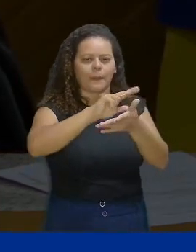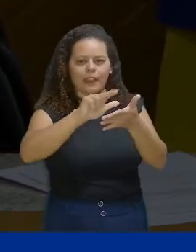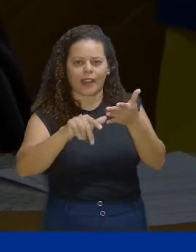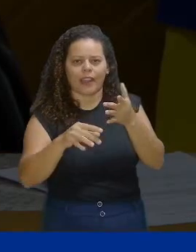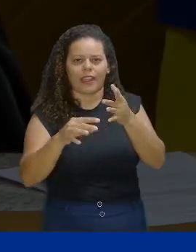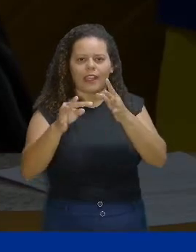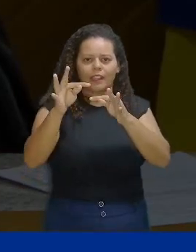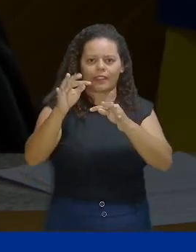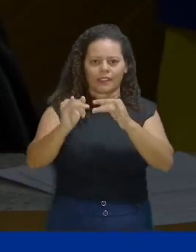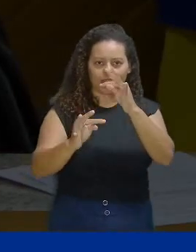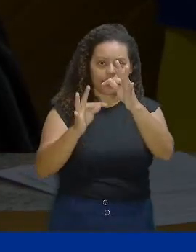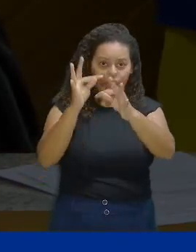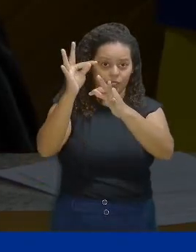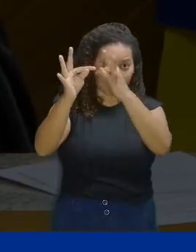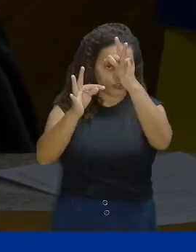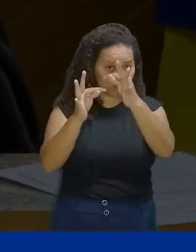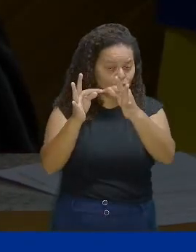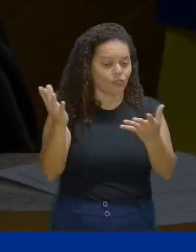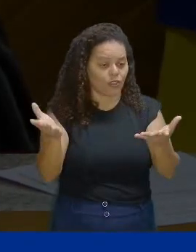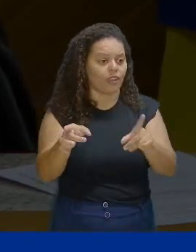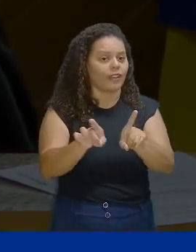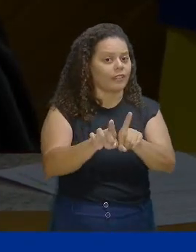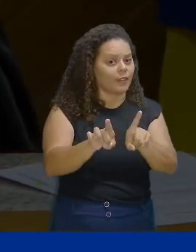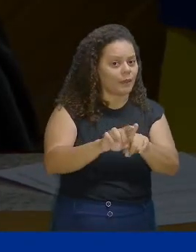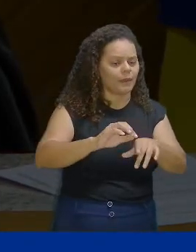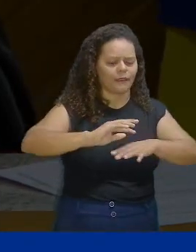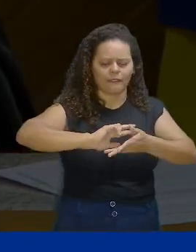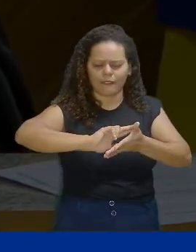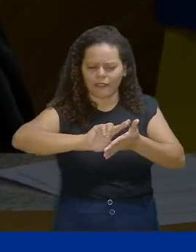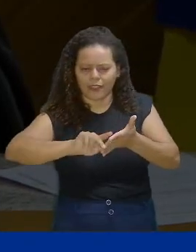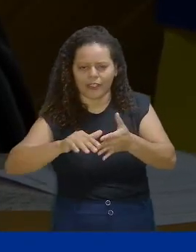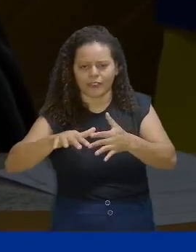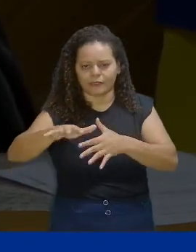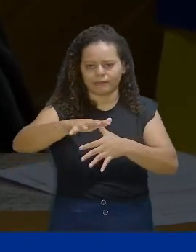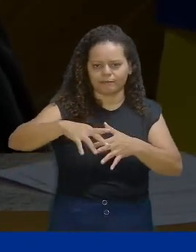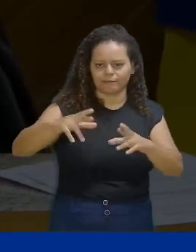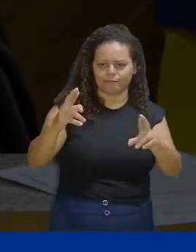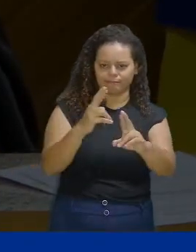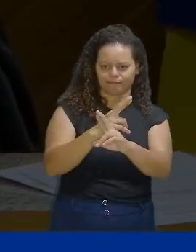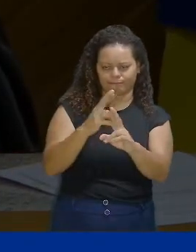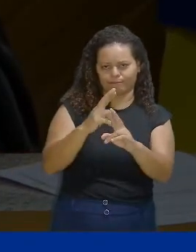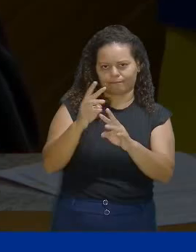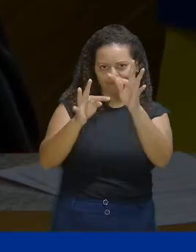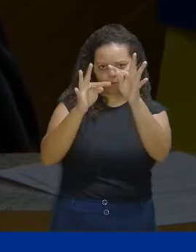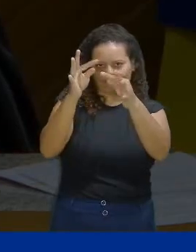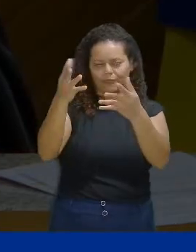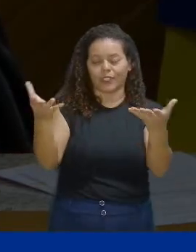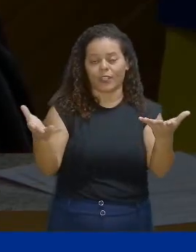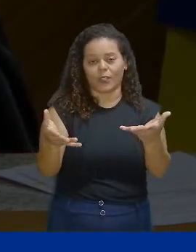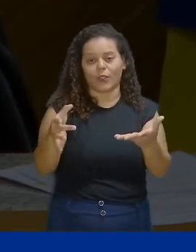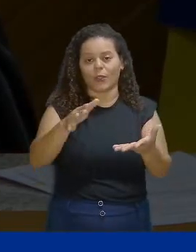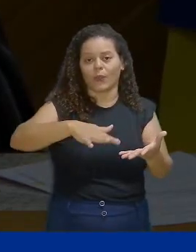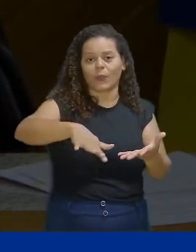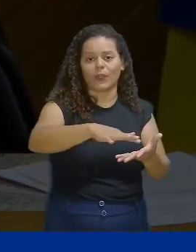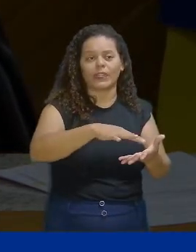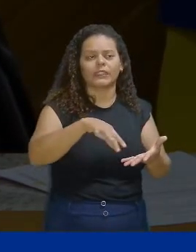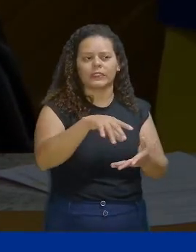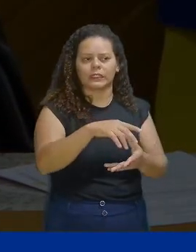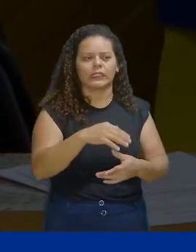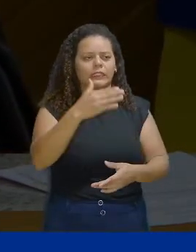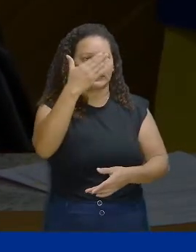projetos e dentre outros. Então, todas essas pessoas com grande